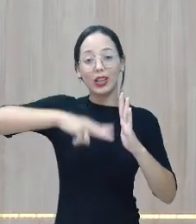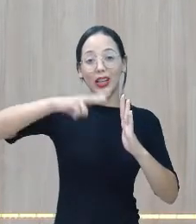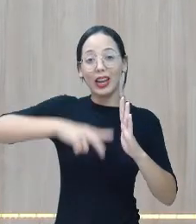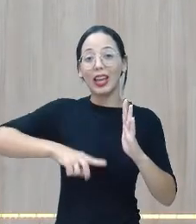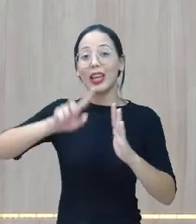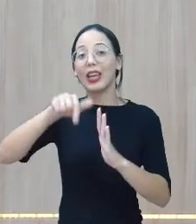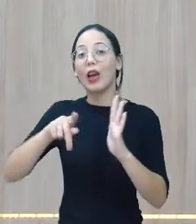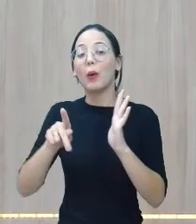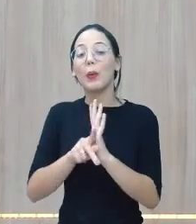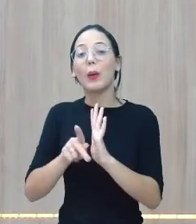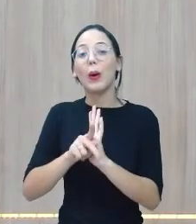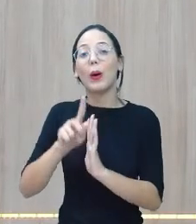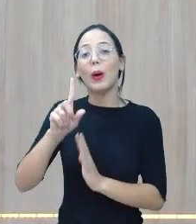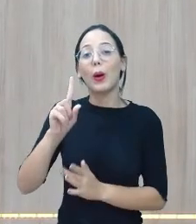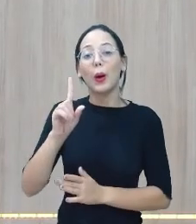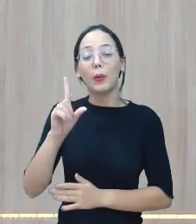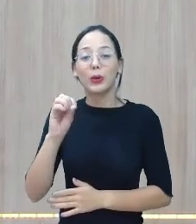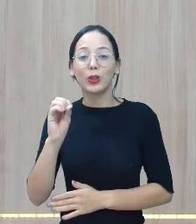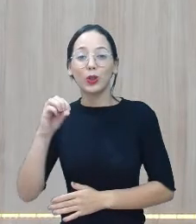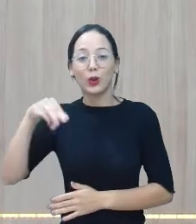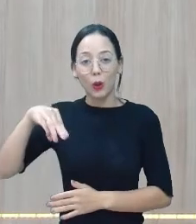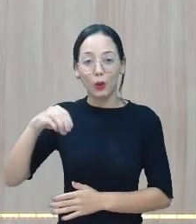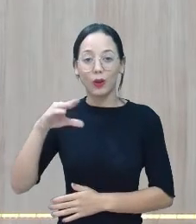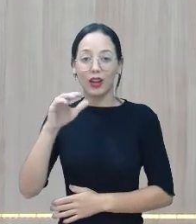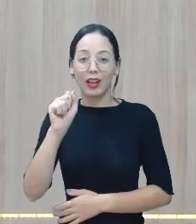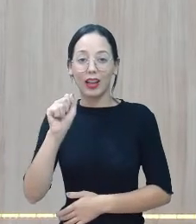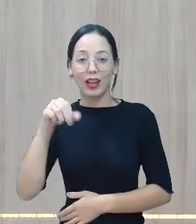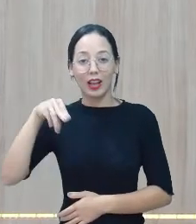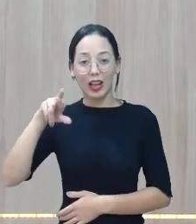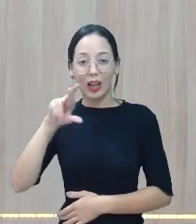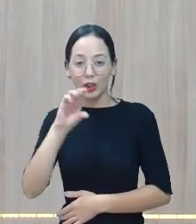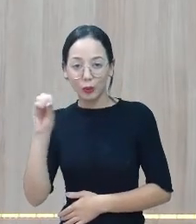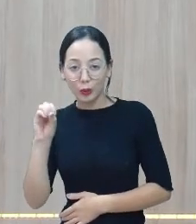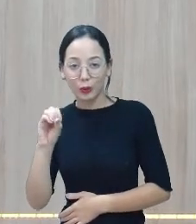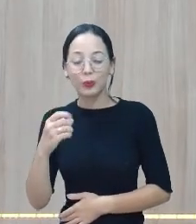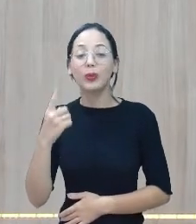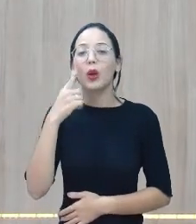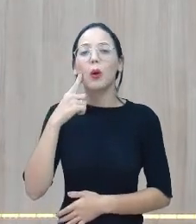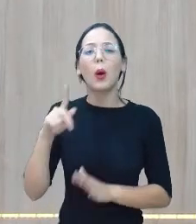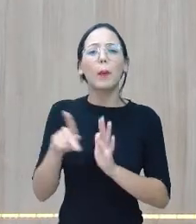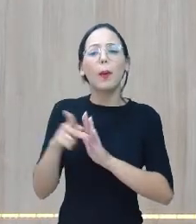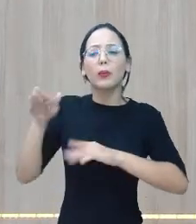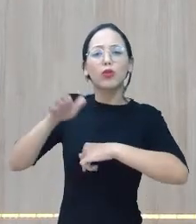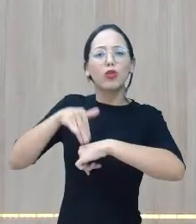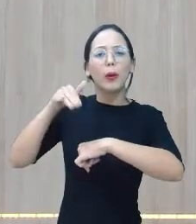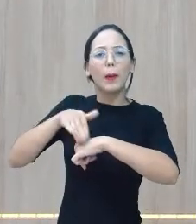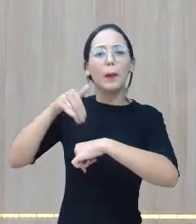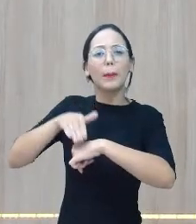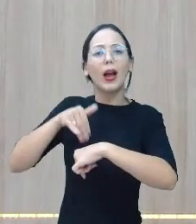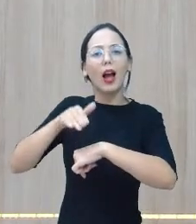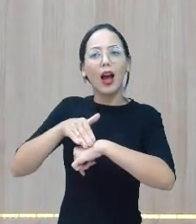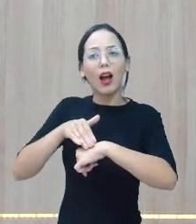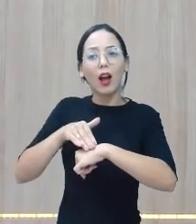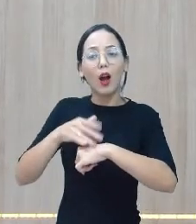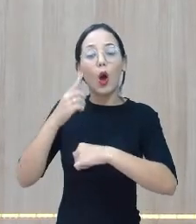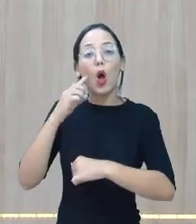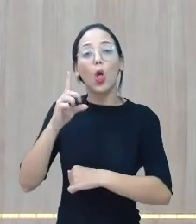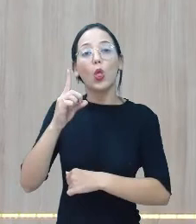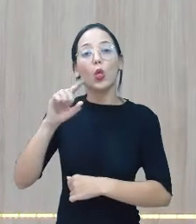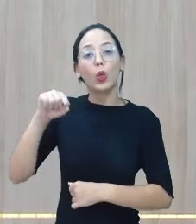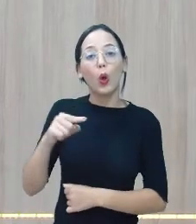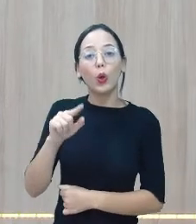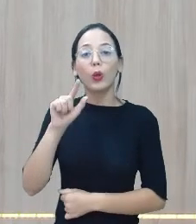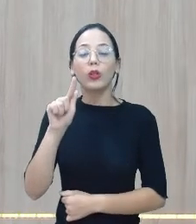Casmurro, não é? E aí nós temos aqui o vocativo que eu destaquei para vocês, Dona Glória.